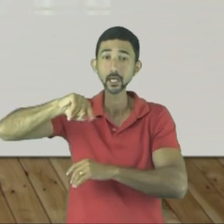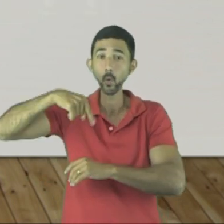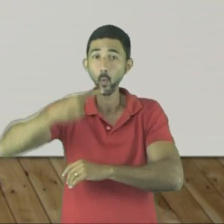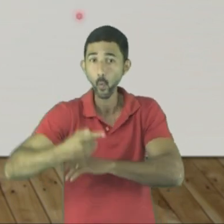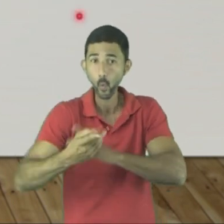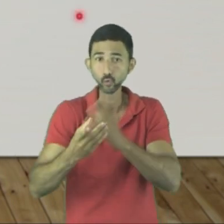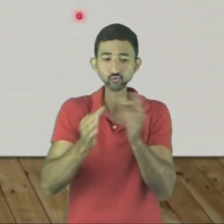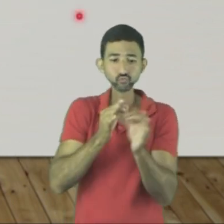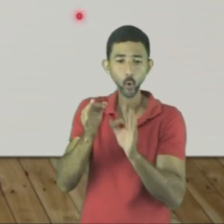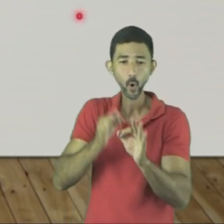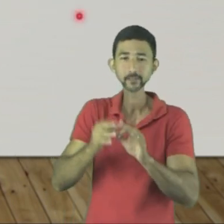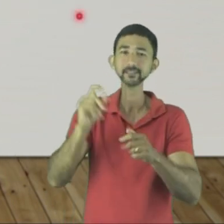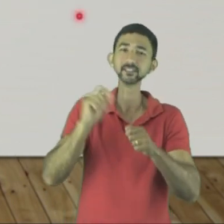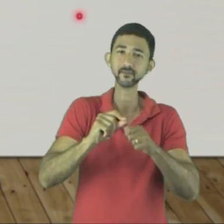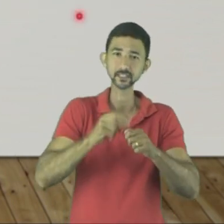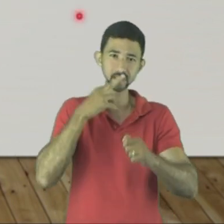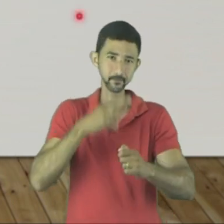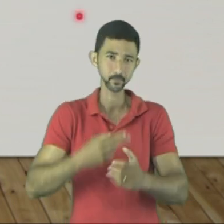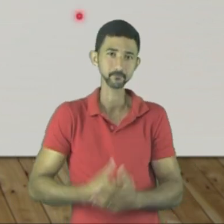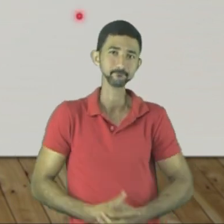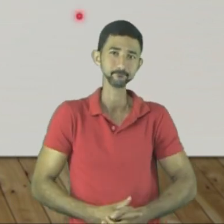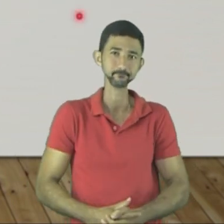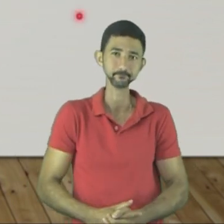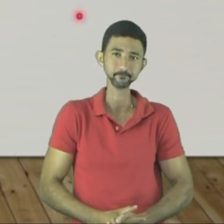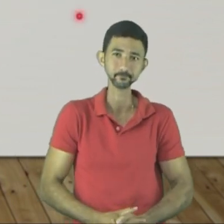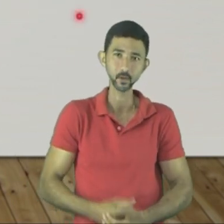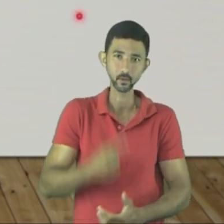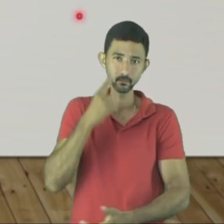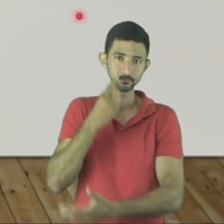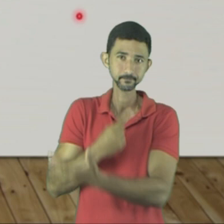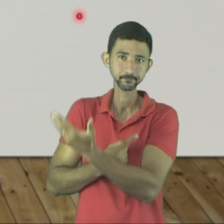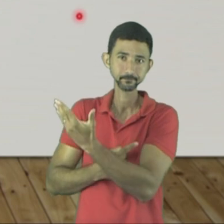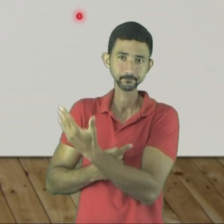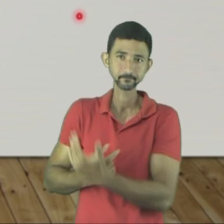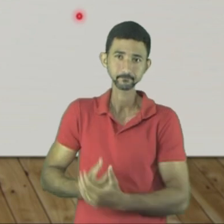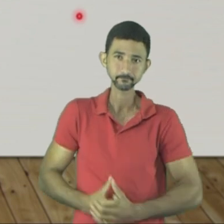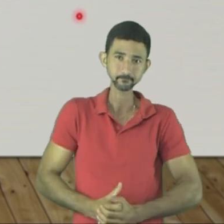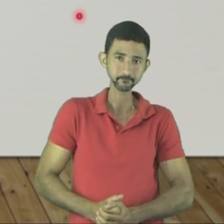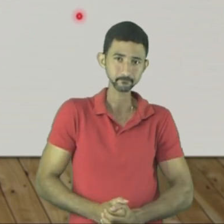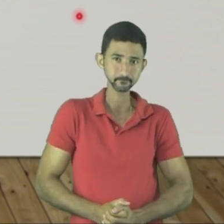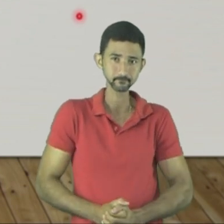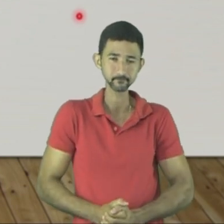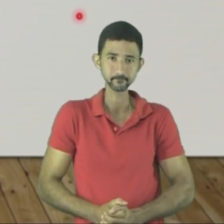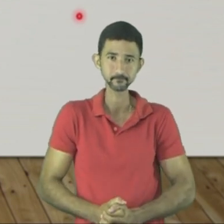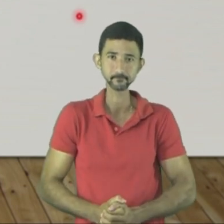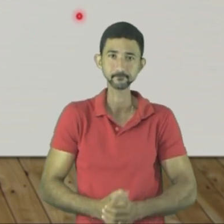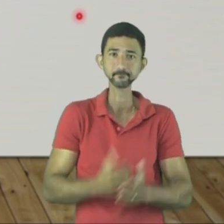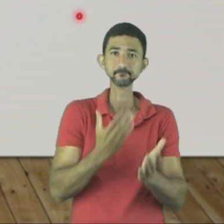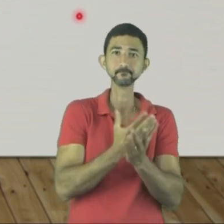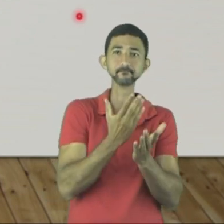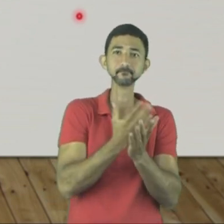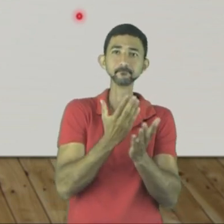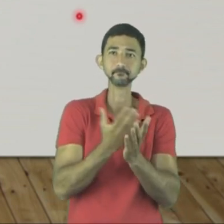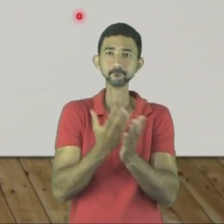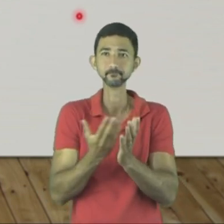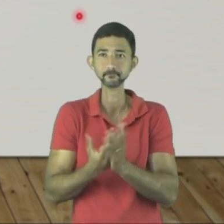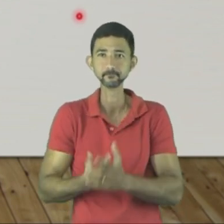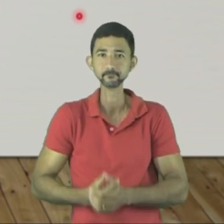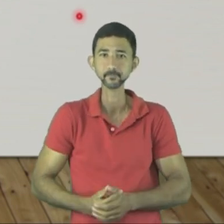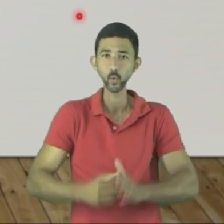outra maneira de fazer isso. Essa maneira eu chamo de decomposição